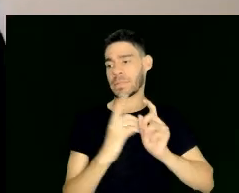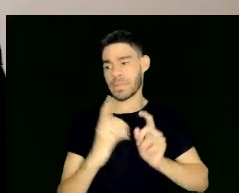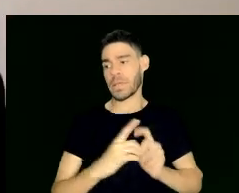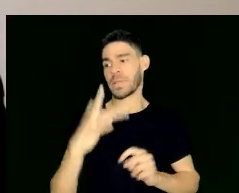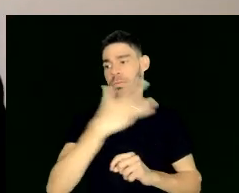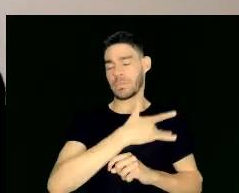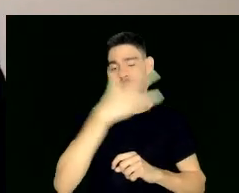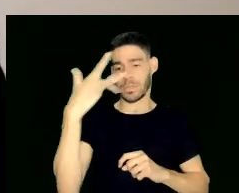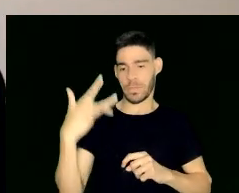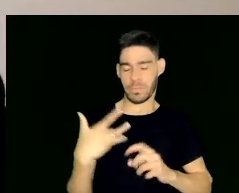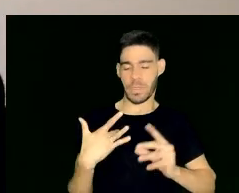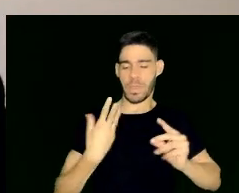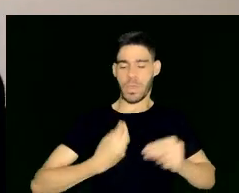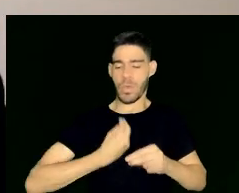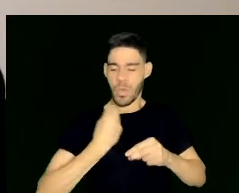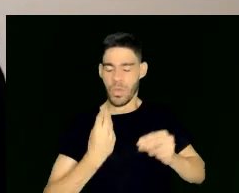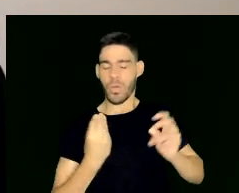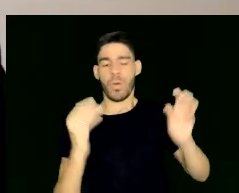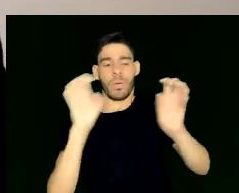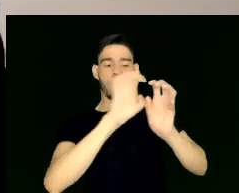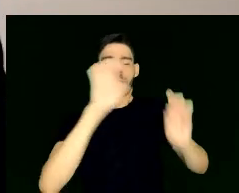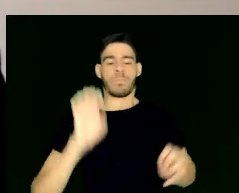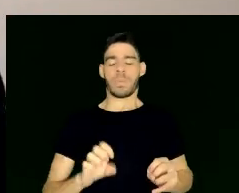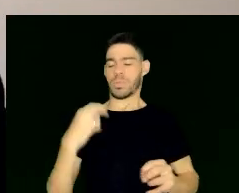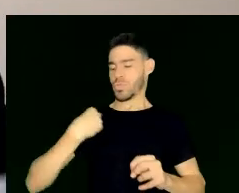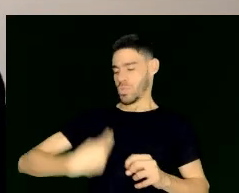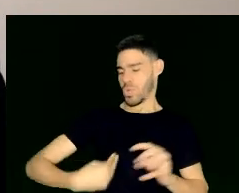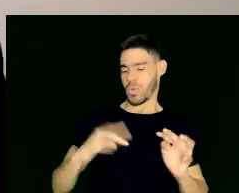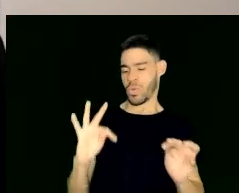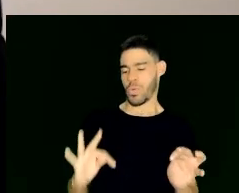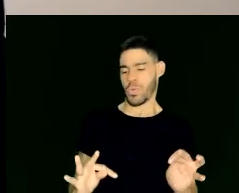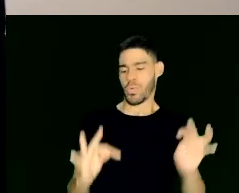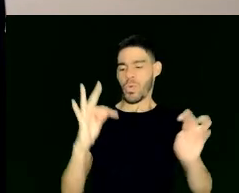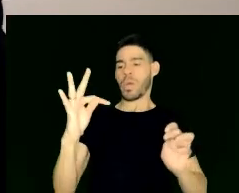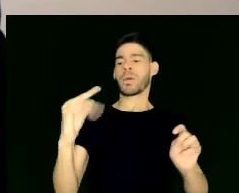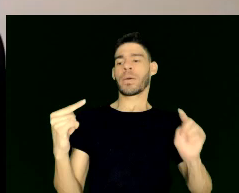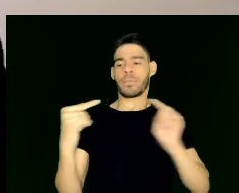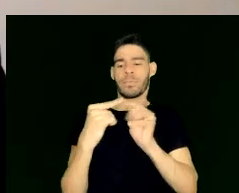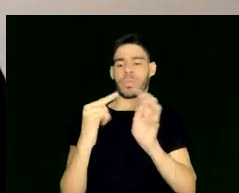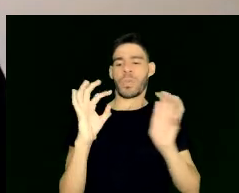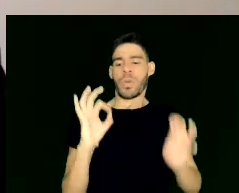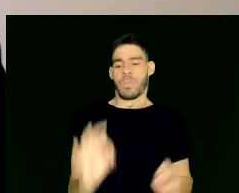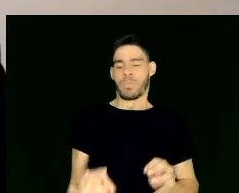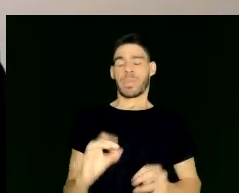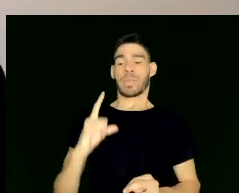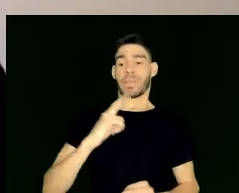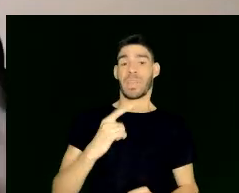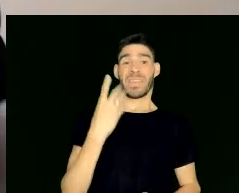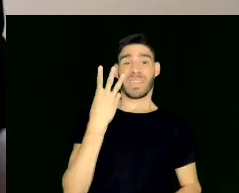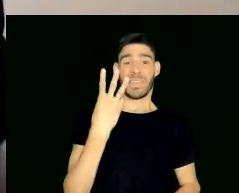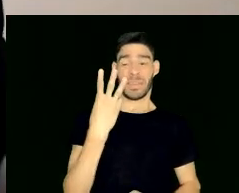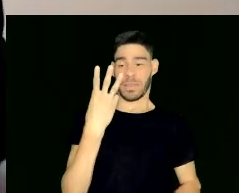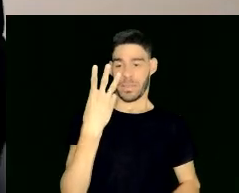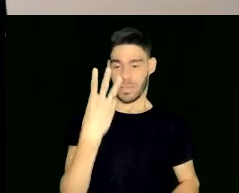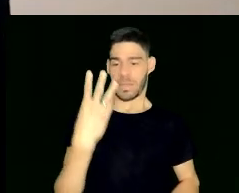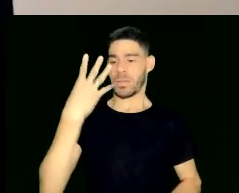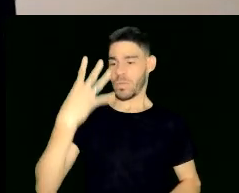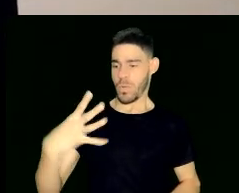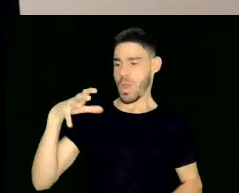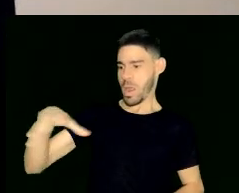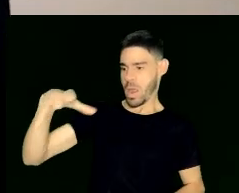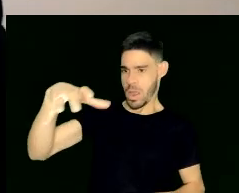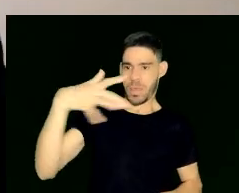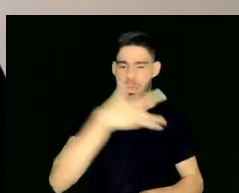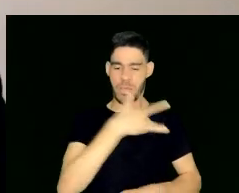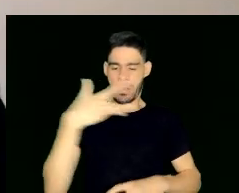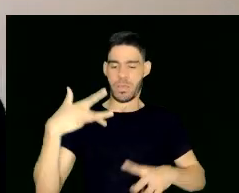atendimento à saúde com estrutura humana e tecnológica adequada. Nós temos 34 distritos